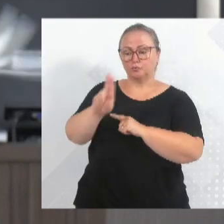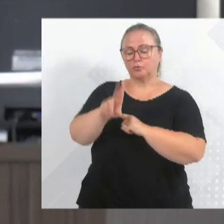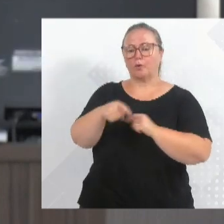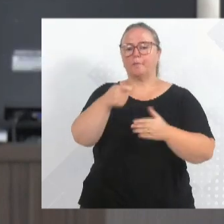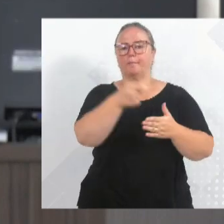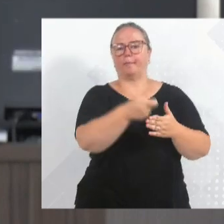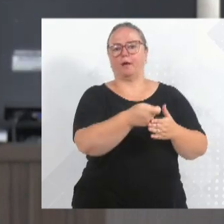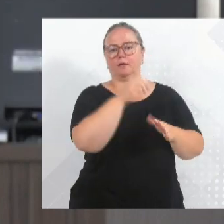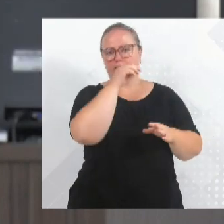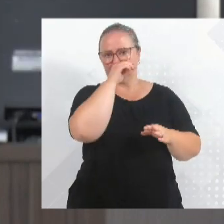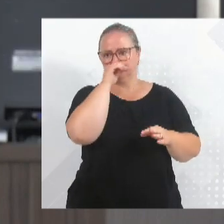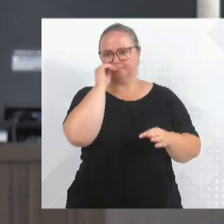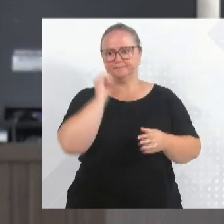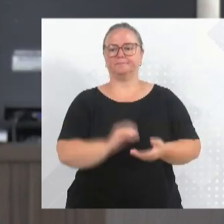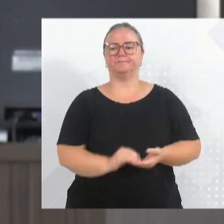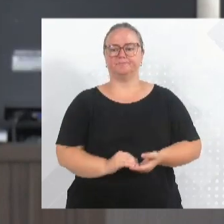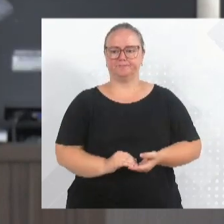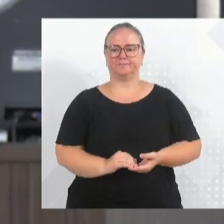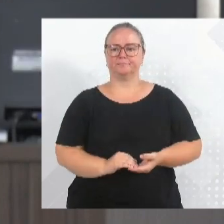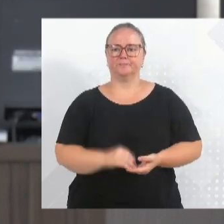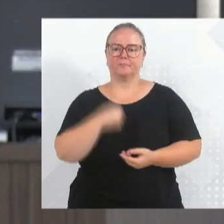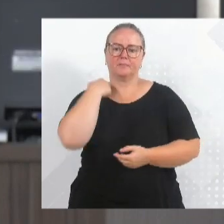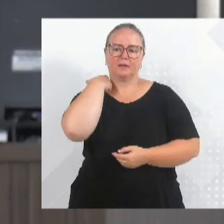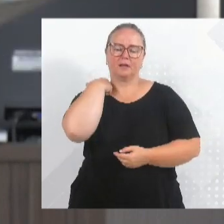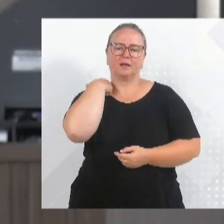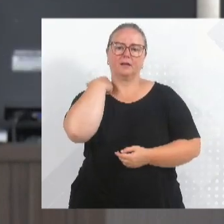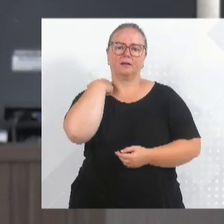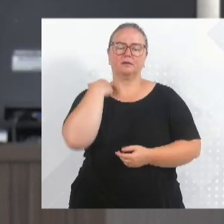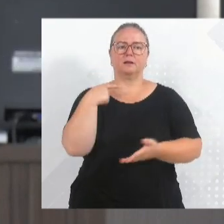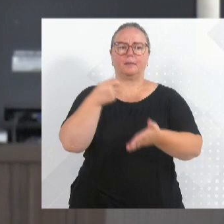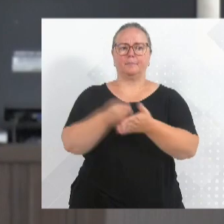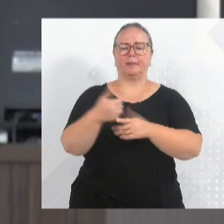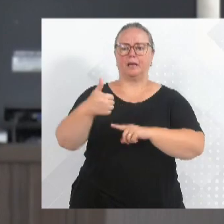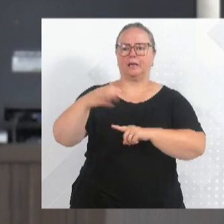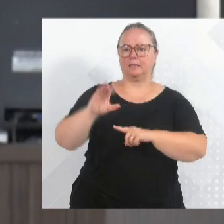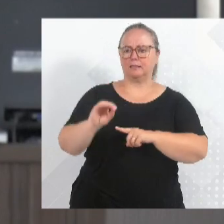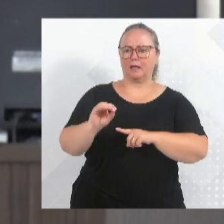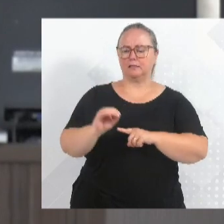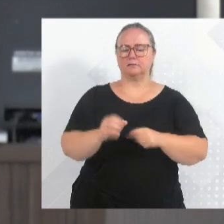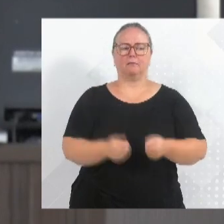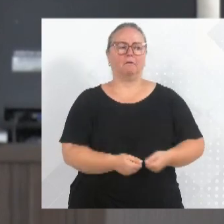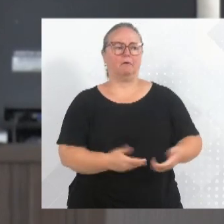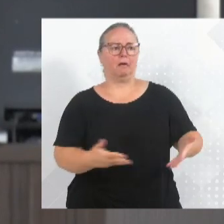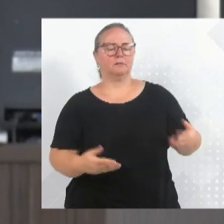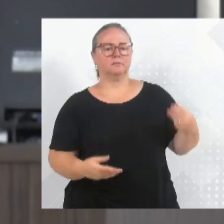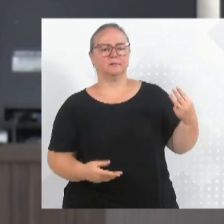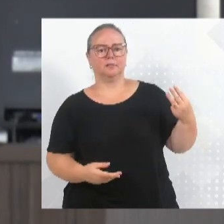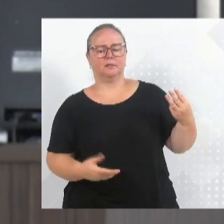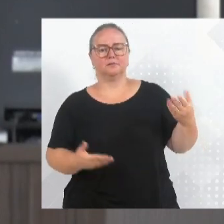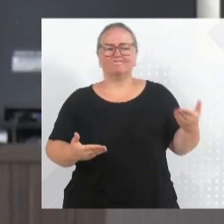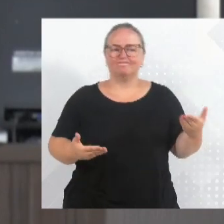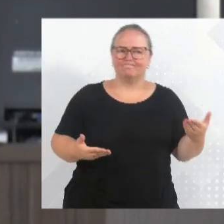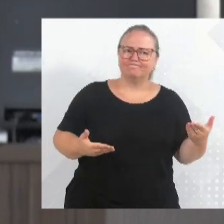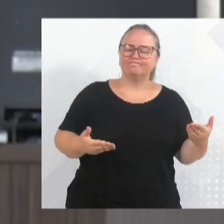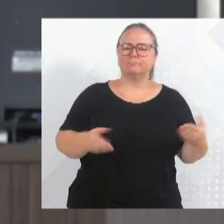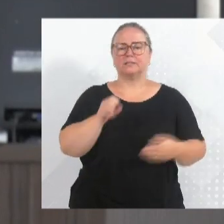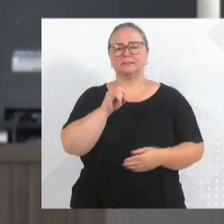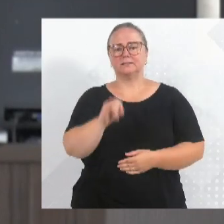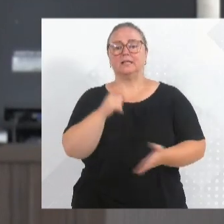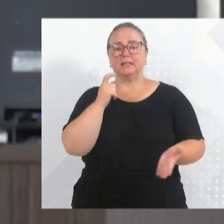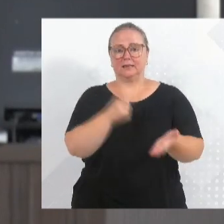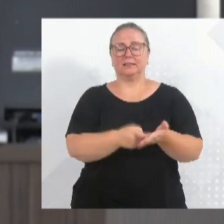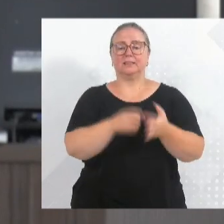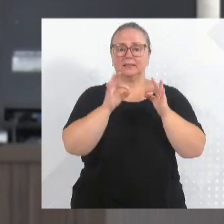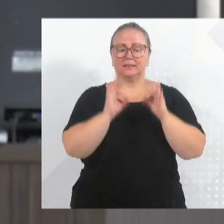E não ter que pagar aquilo que, né? Paga 10 se gasta 3. Tarifa justa resolveria esse problema, pagar realmente aquilo que usufruiu.